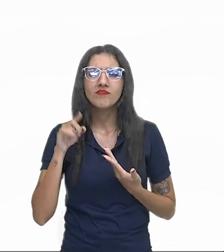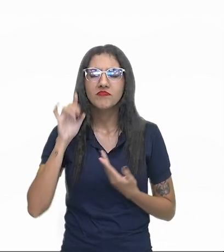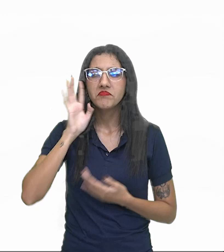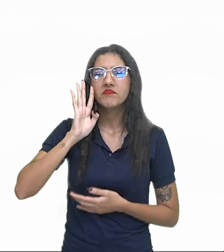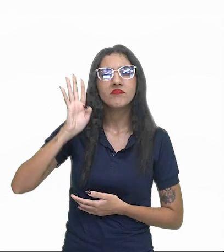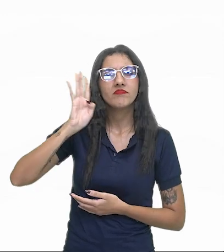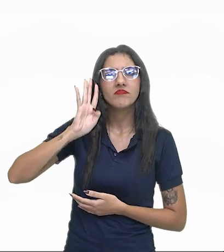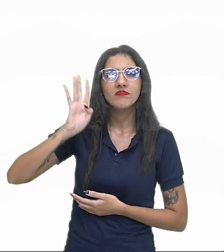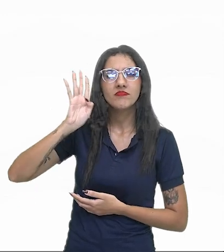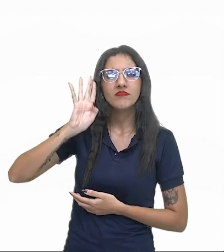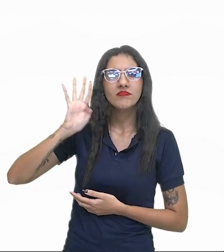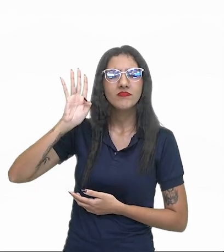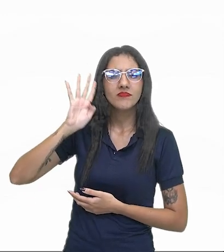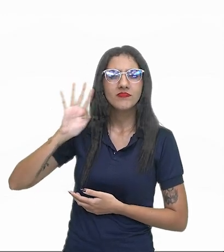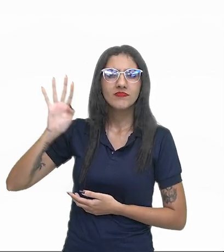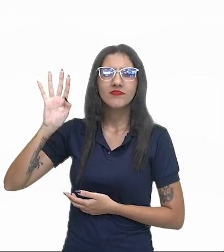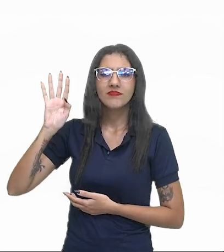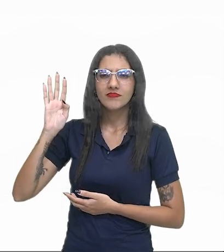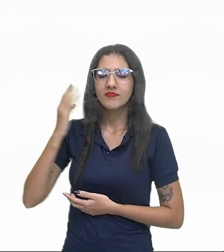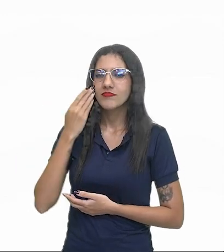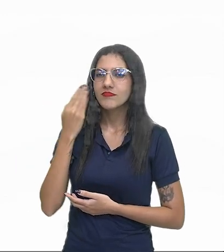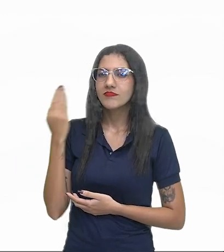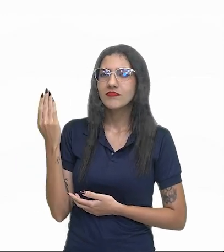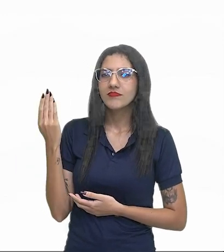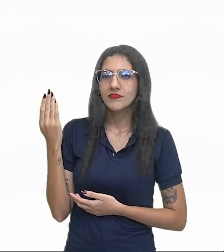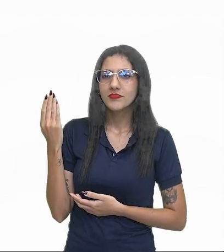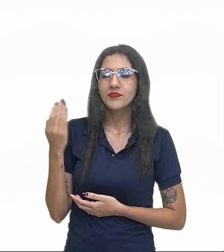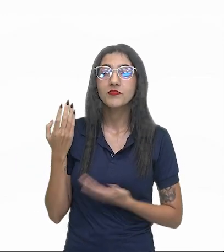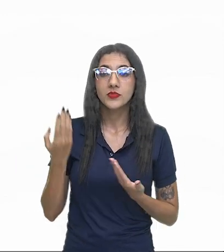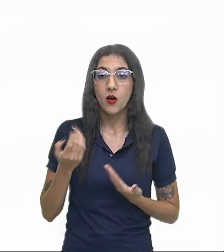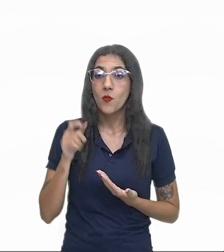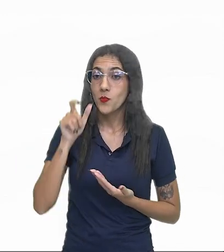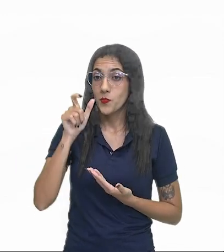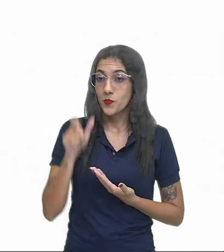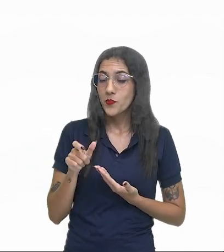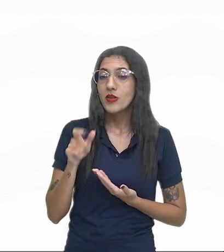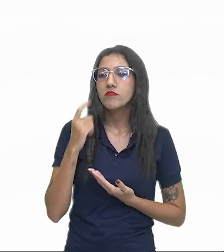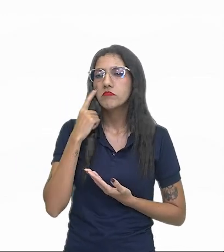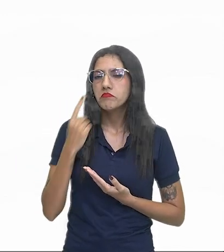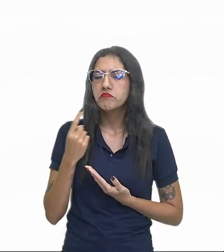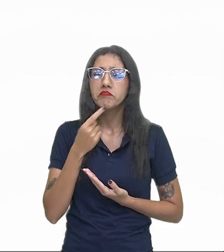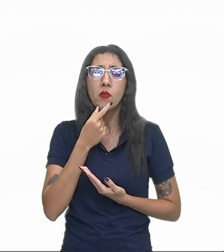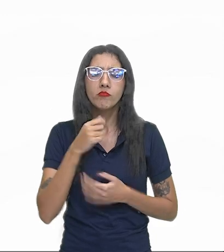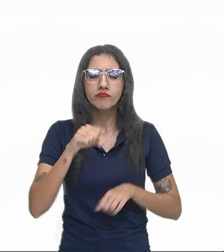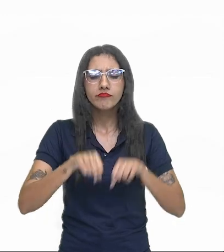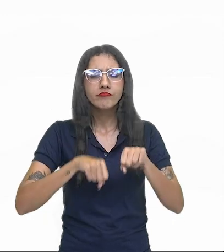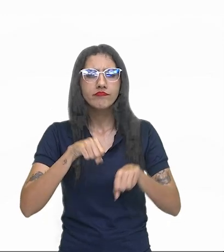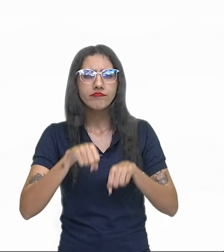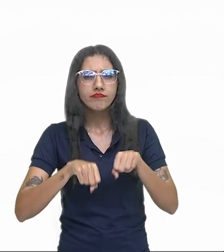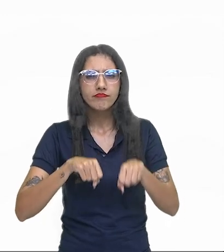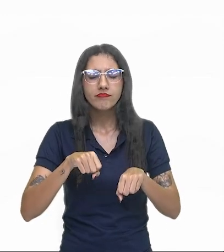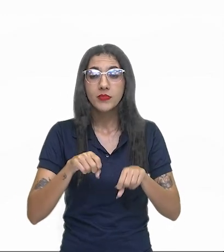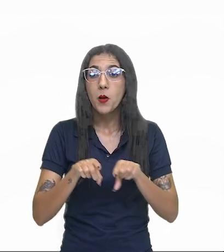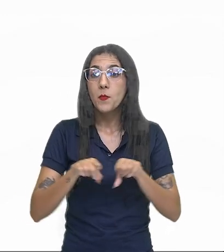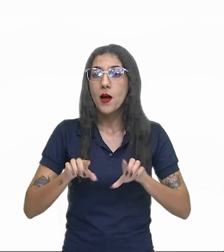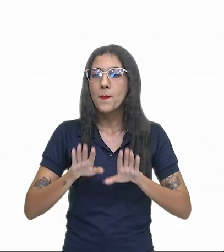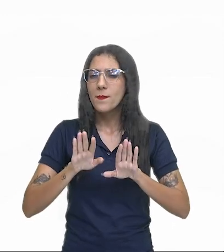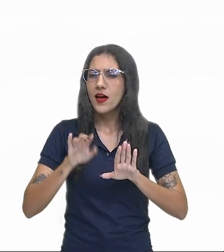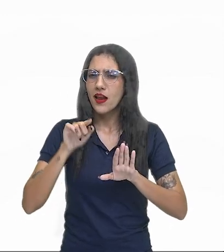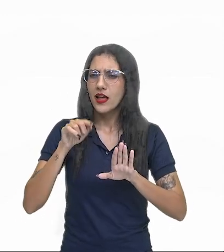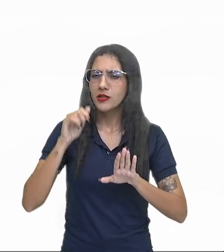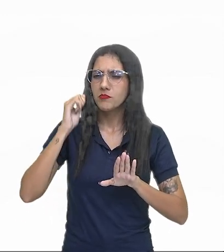autor norte-americano, Charles White Mills. O Durkheim está aí andando de bicicleta, mas ele